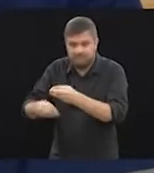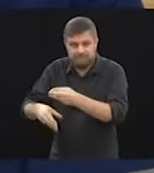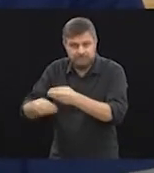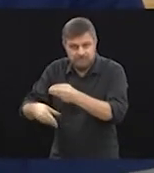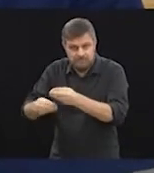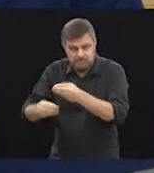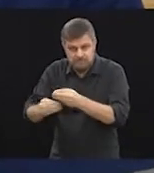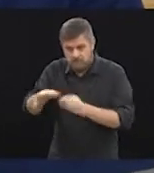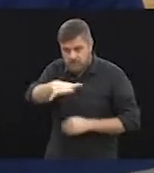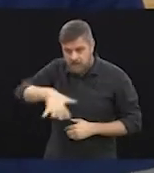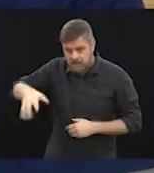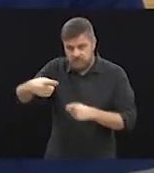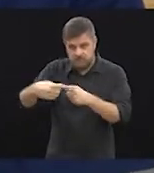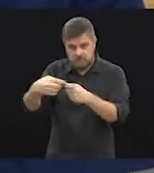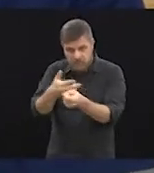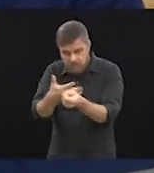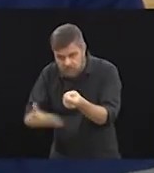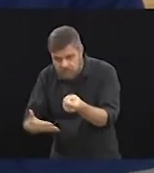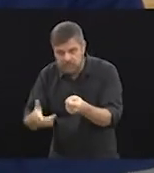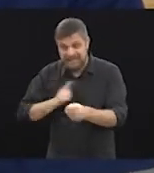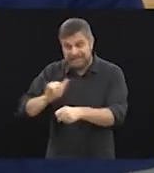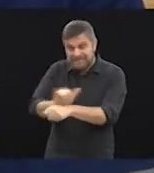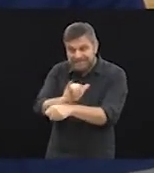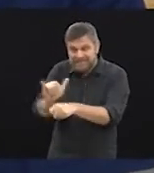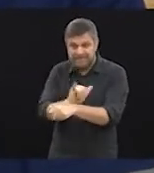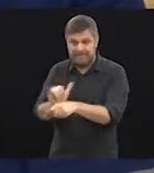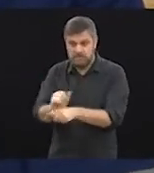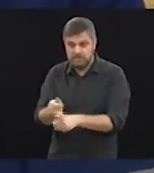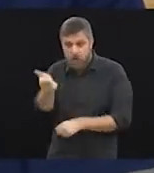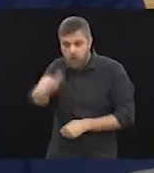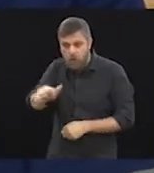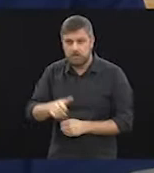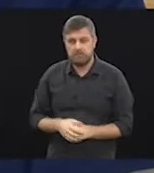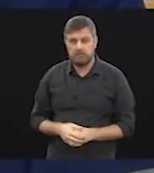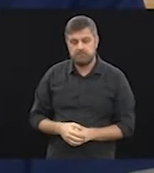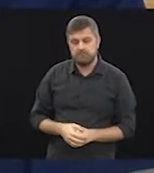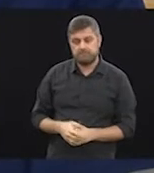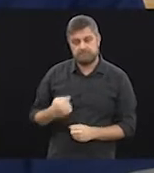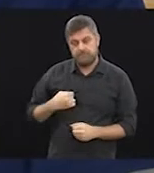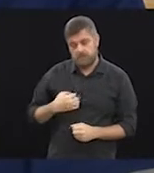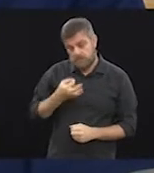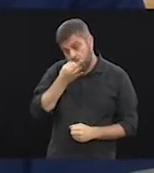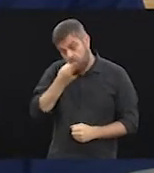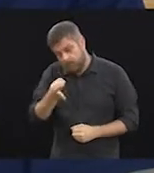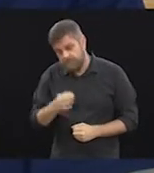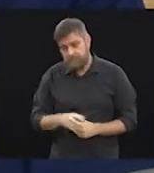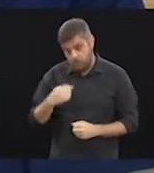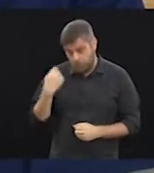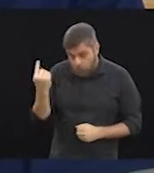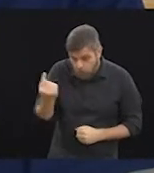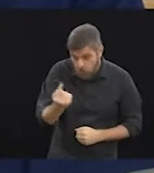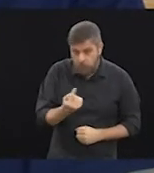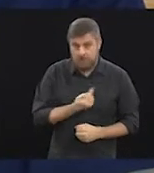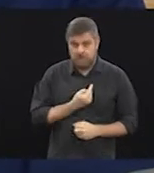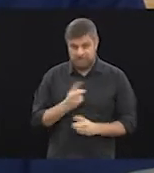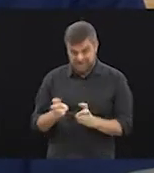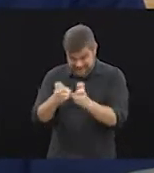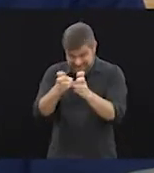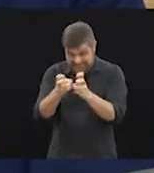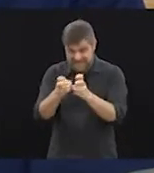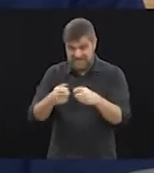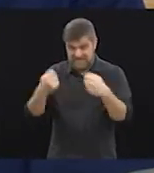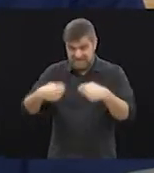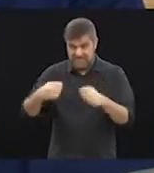que entra dentro do nosso tratamento. Mas a minha visão do câncer é que nós precisamos de